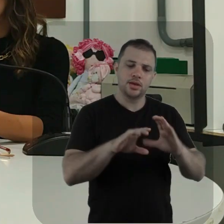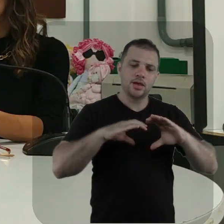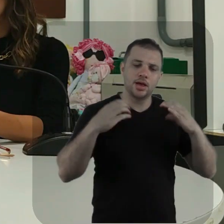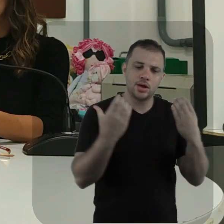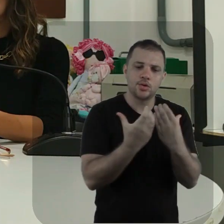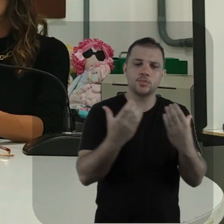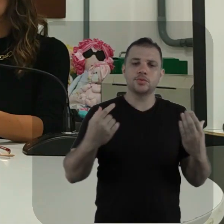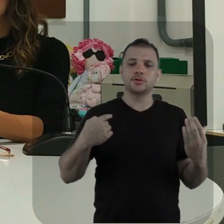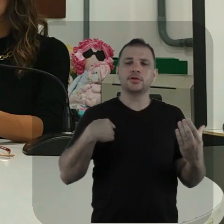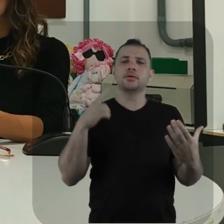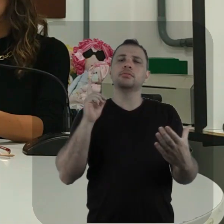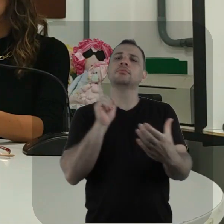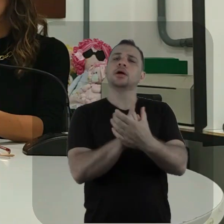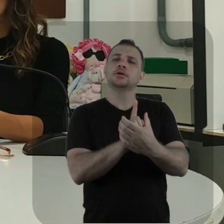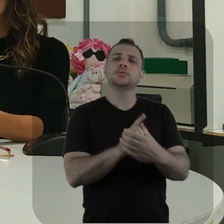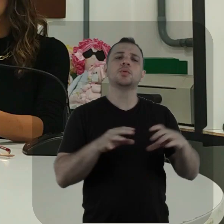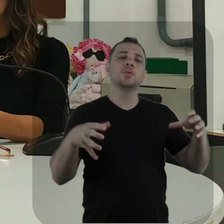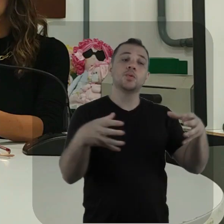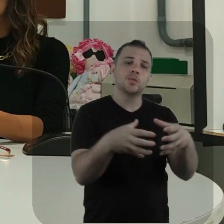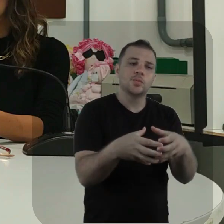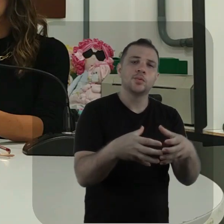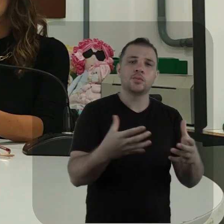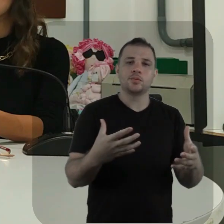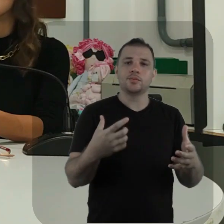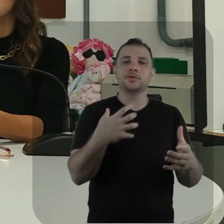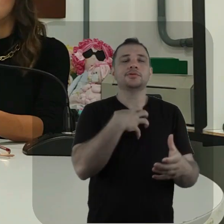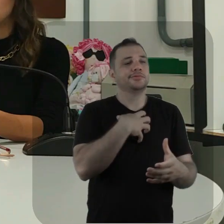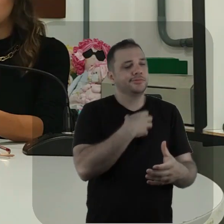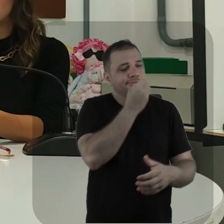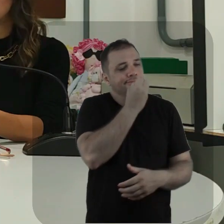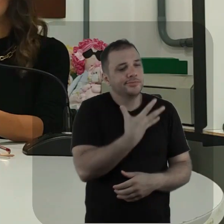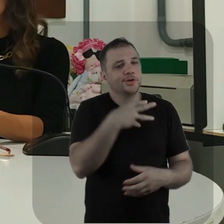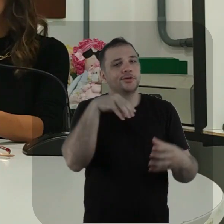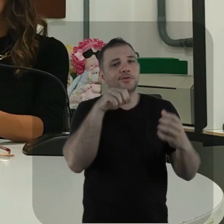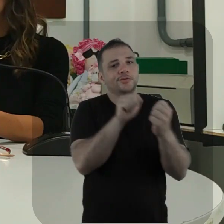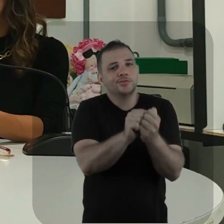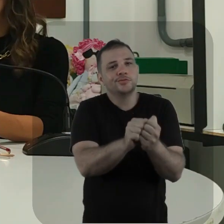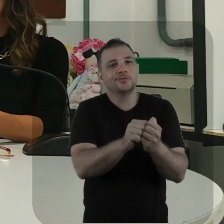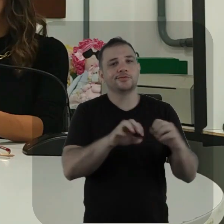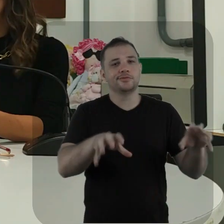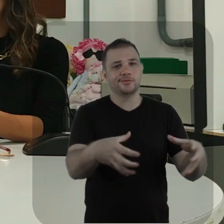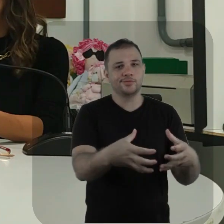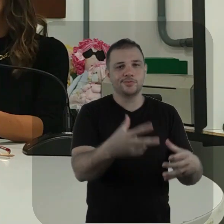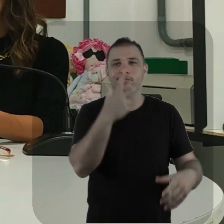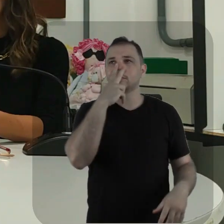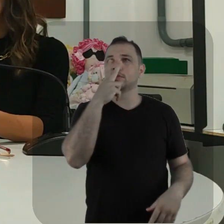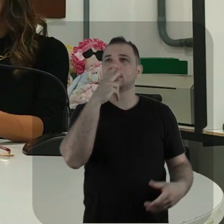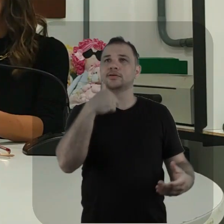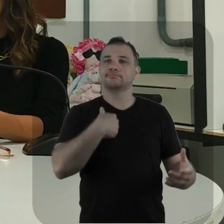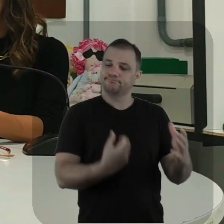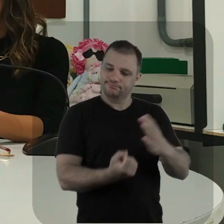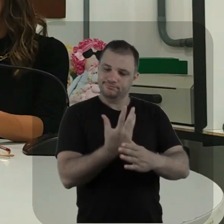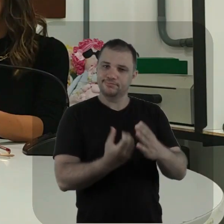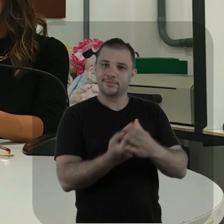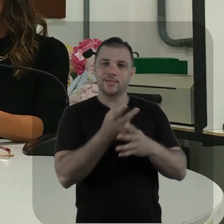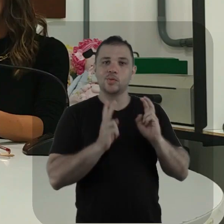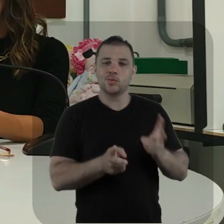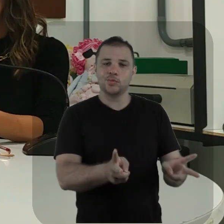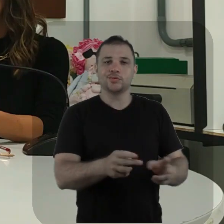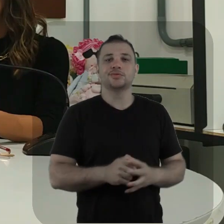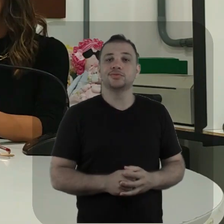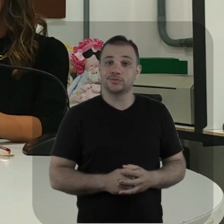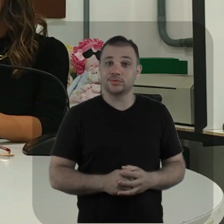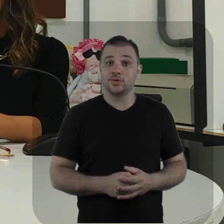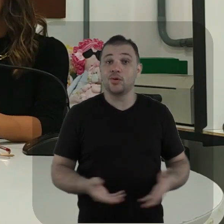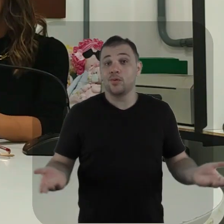sentir pertencente, você participar de grupos, ter ali seu grupo, se sentir acolhido, né, sentindo que está